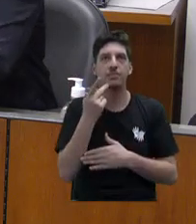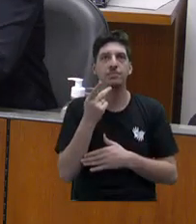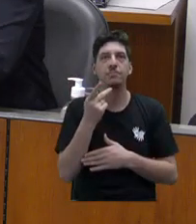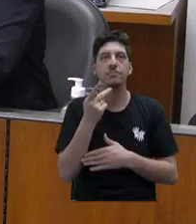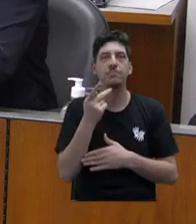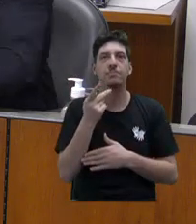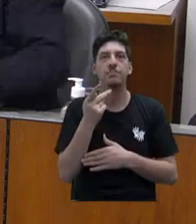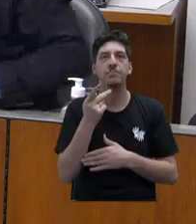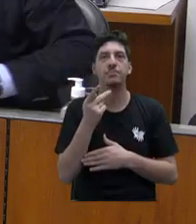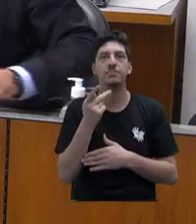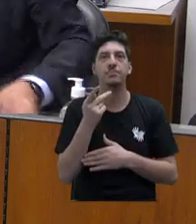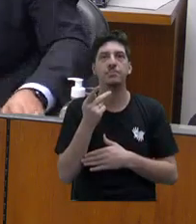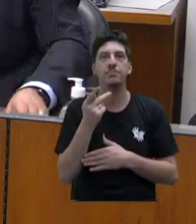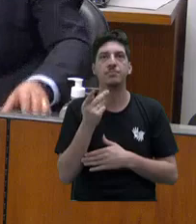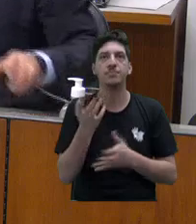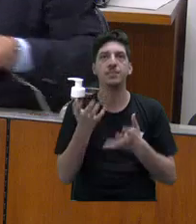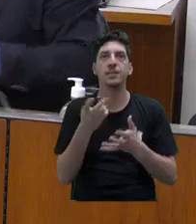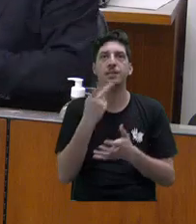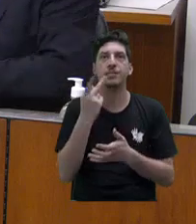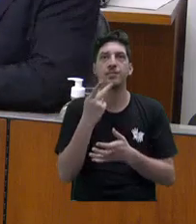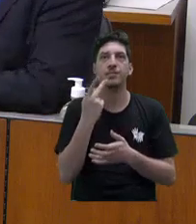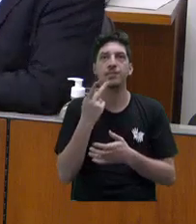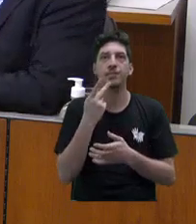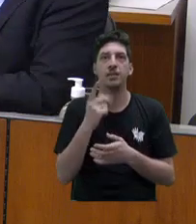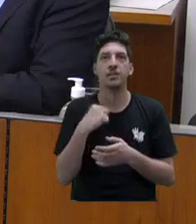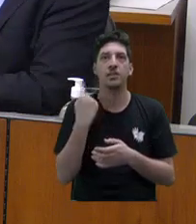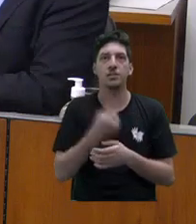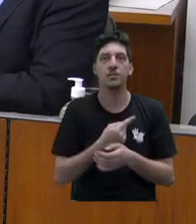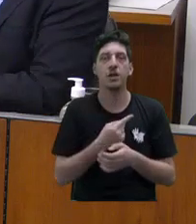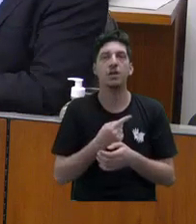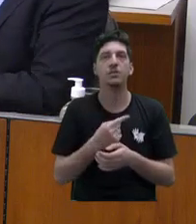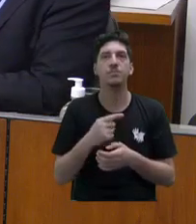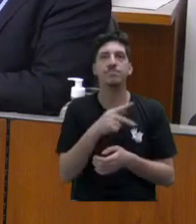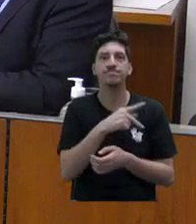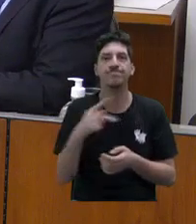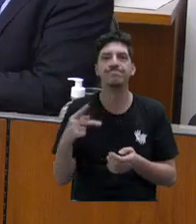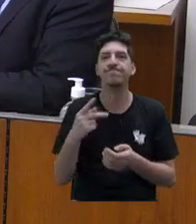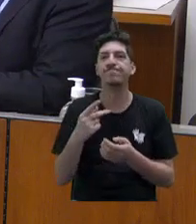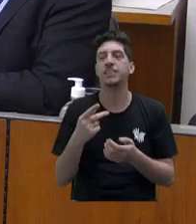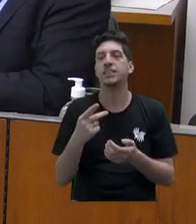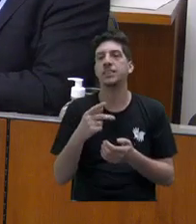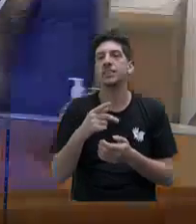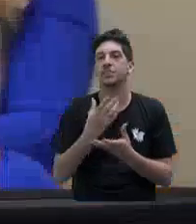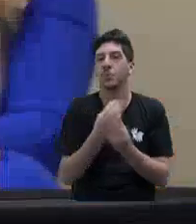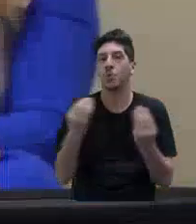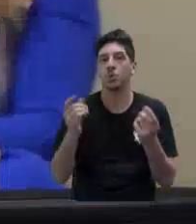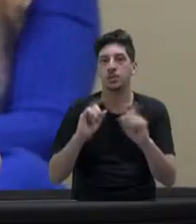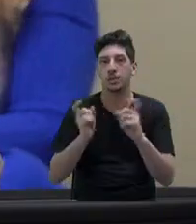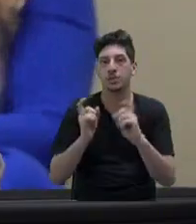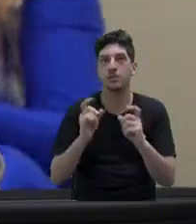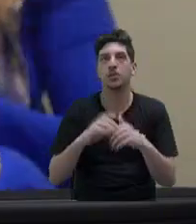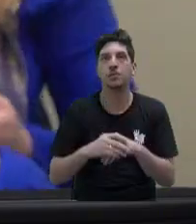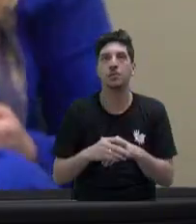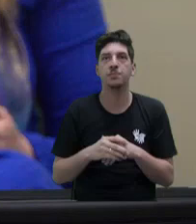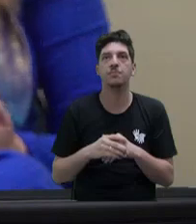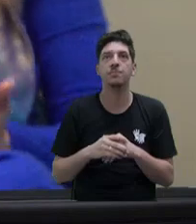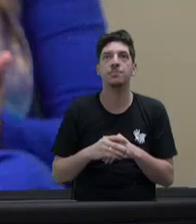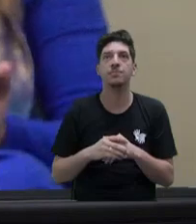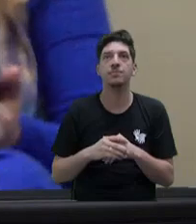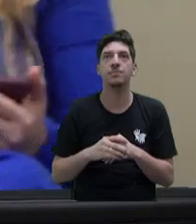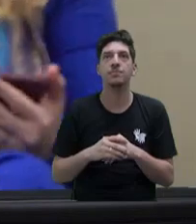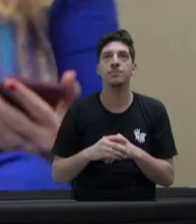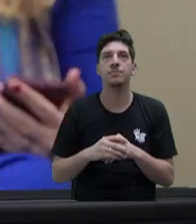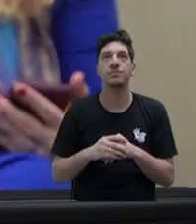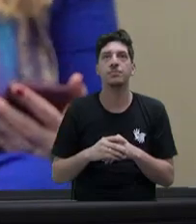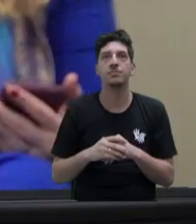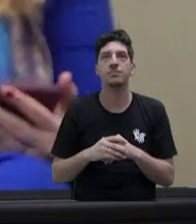Leônidas, dizer que a gente presidiu aqui várias reuniões, e sem julgar confete, eu